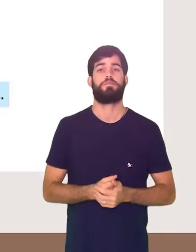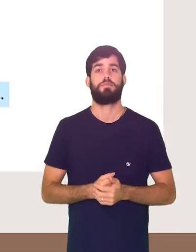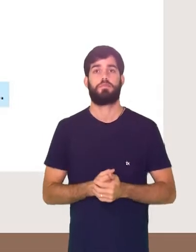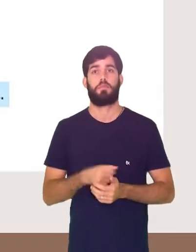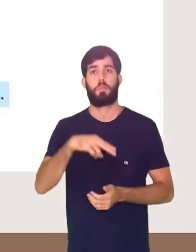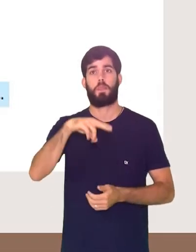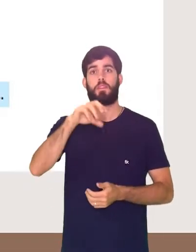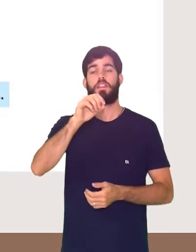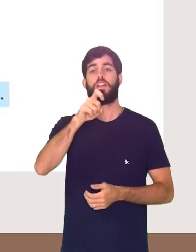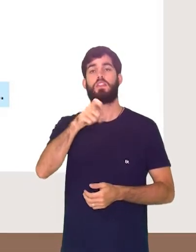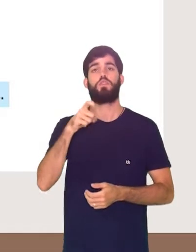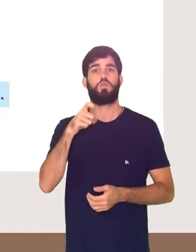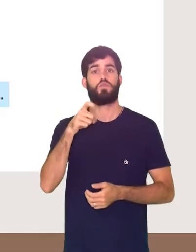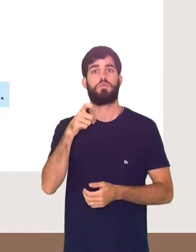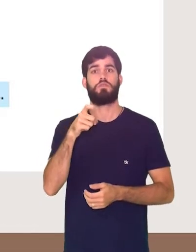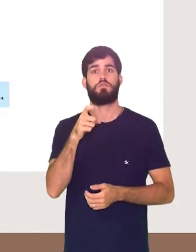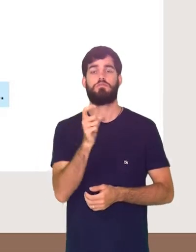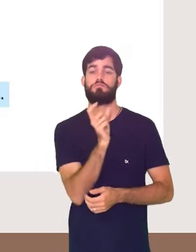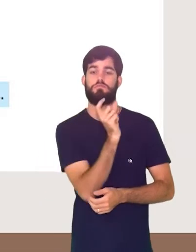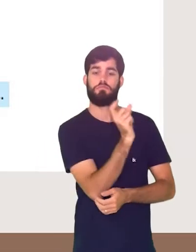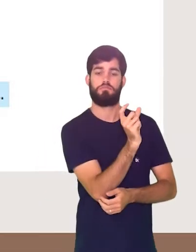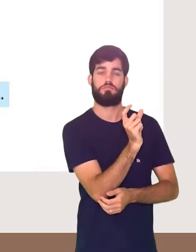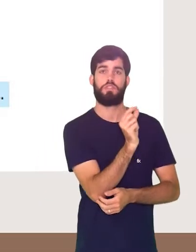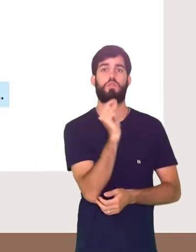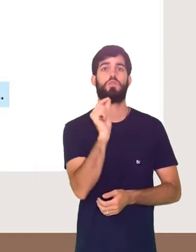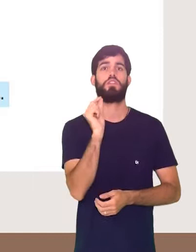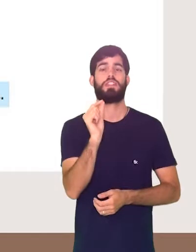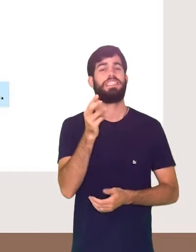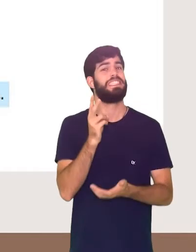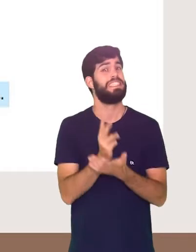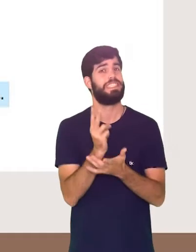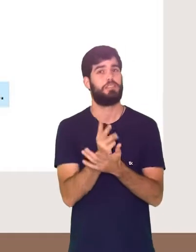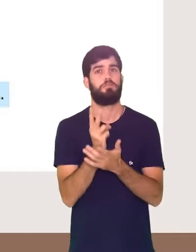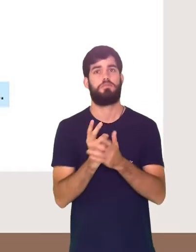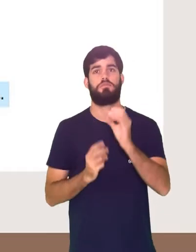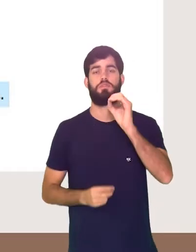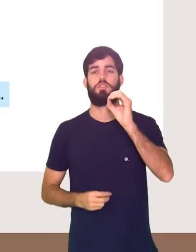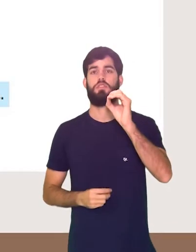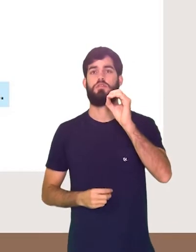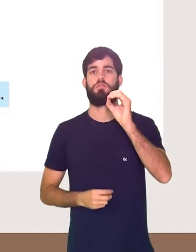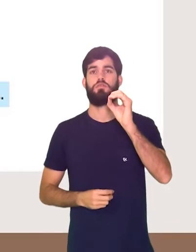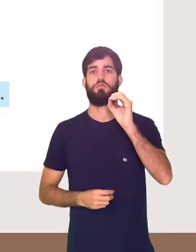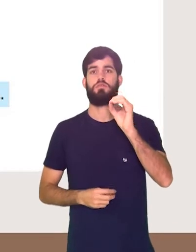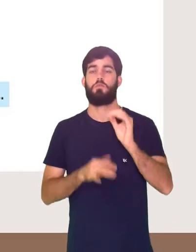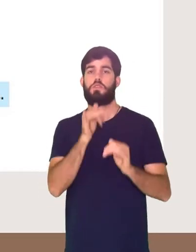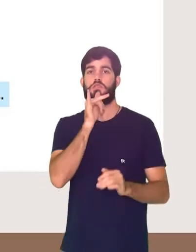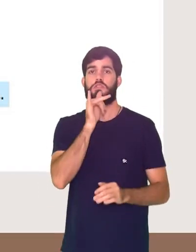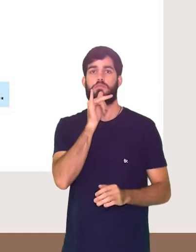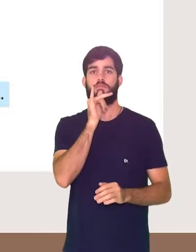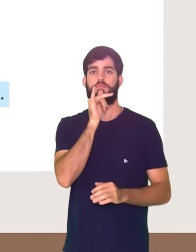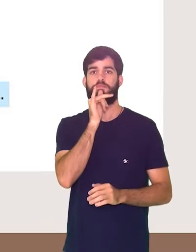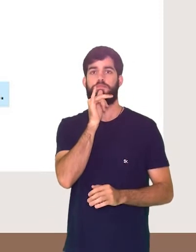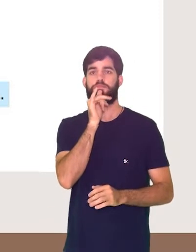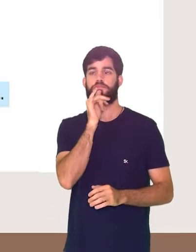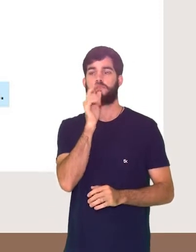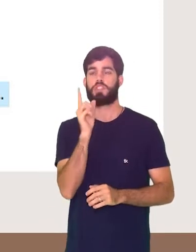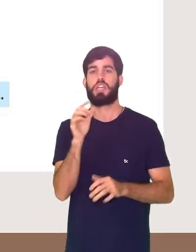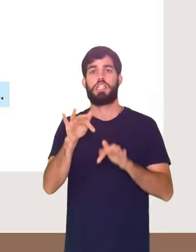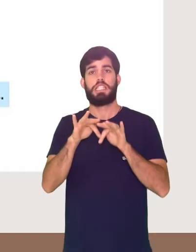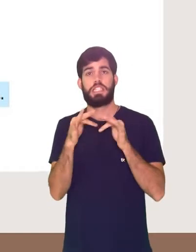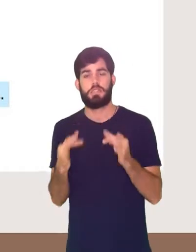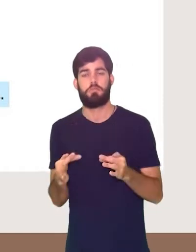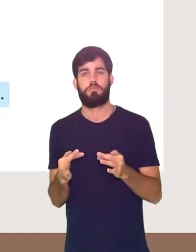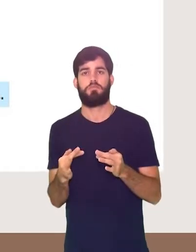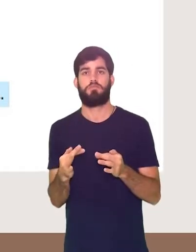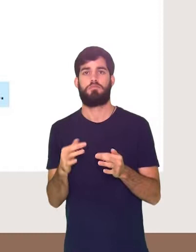cada átomo em uma substância simples é zero. Então, substância simples, o NOx é